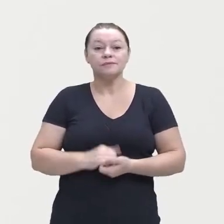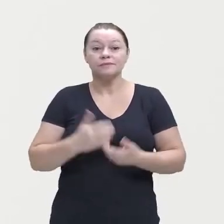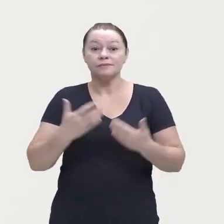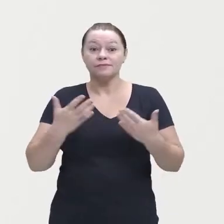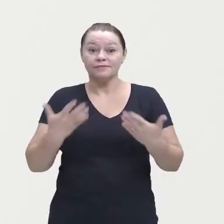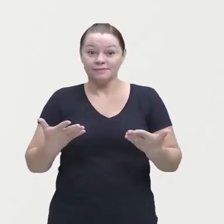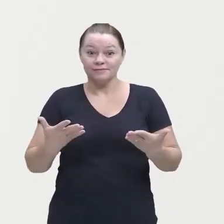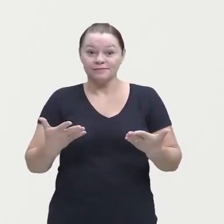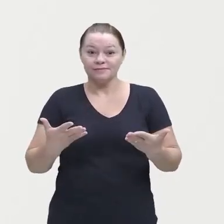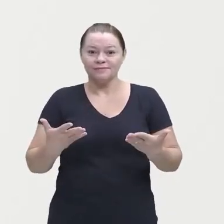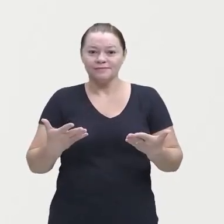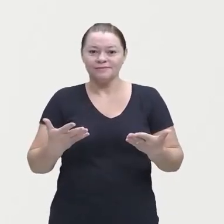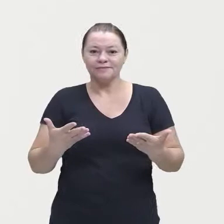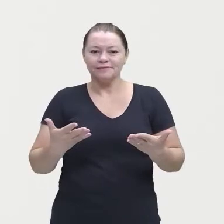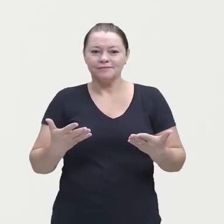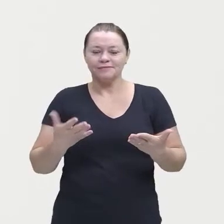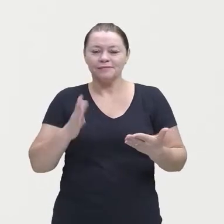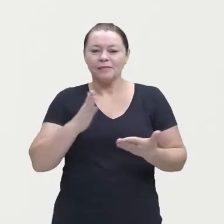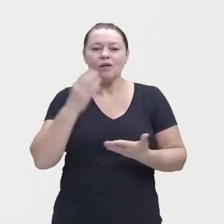Triângulo amarelo,